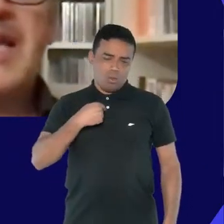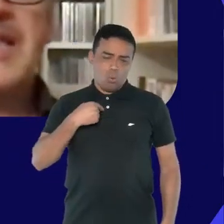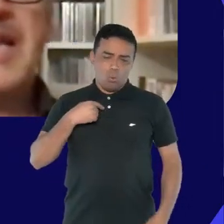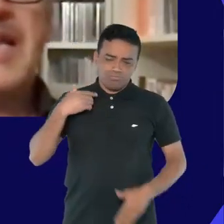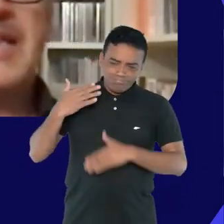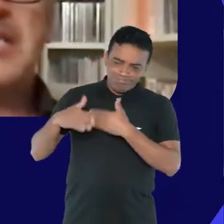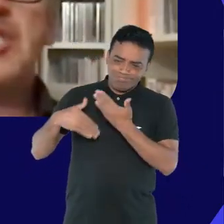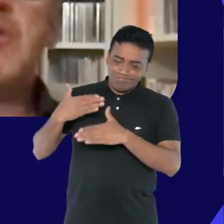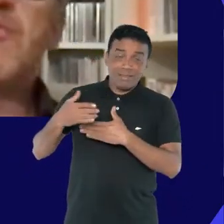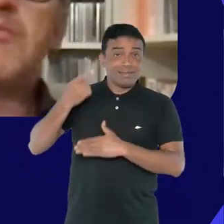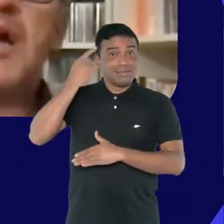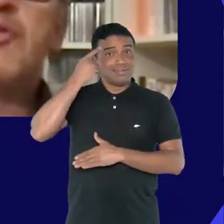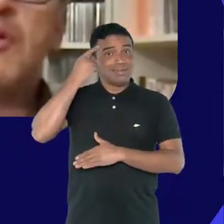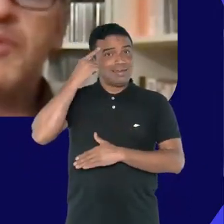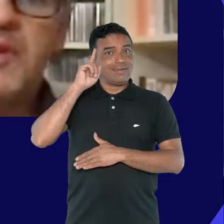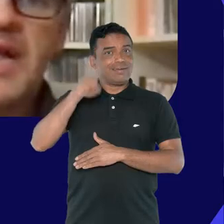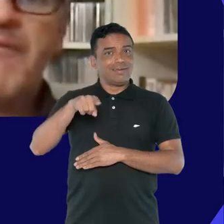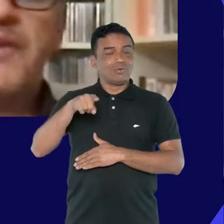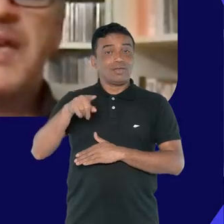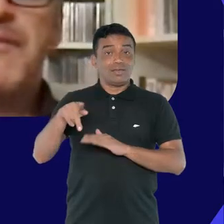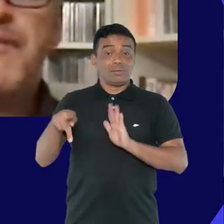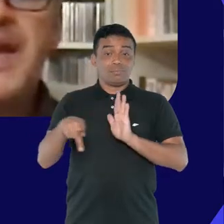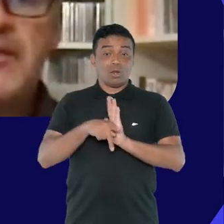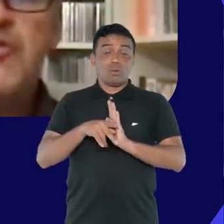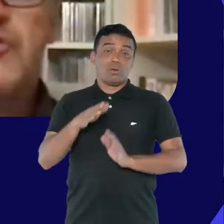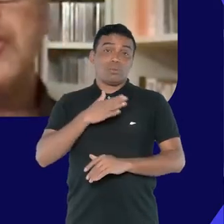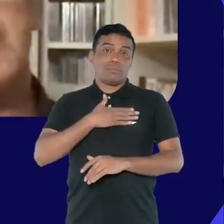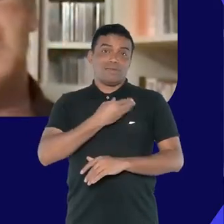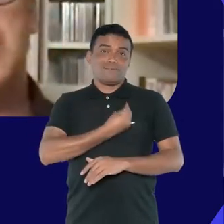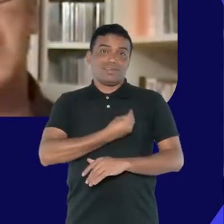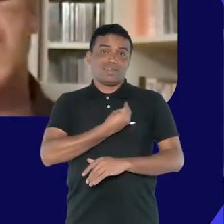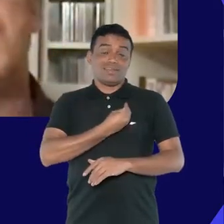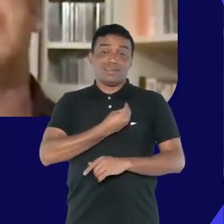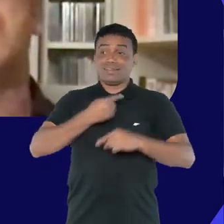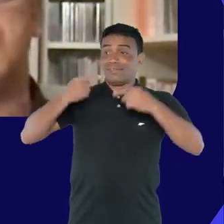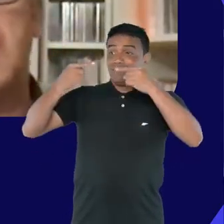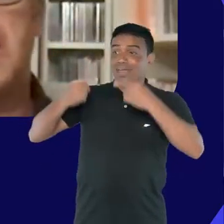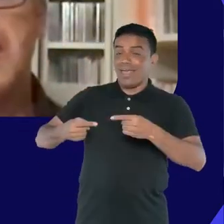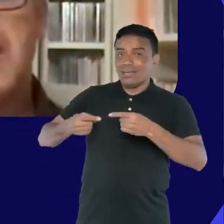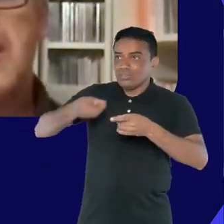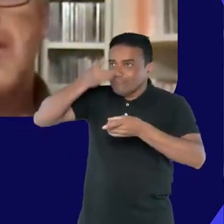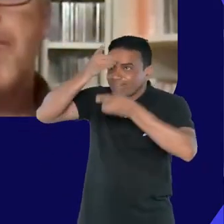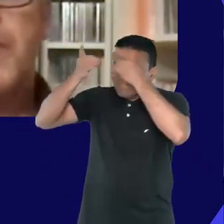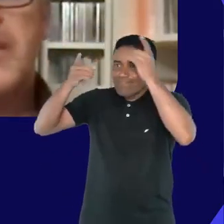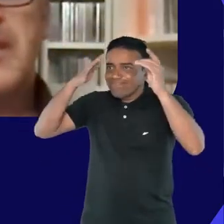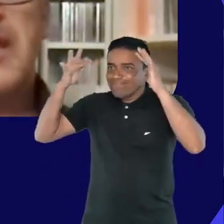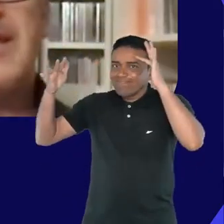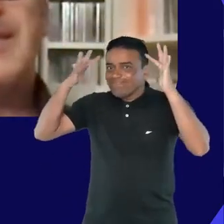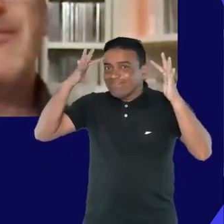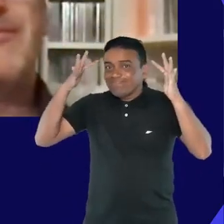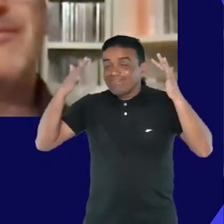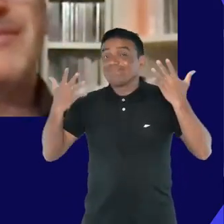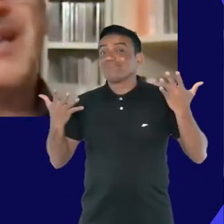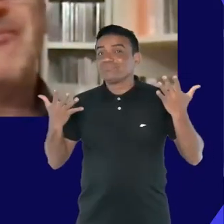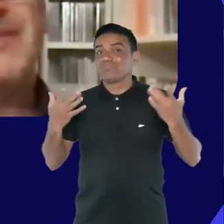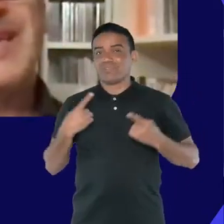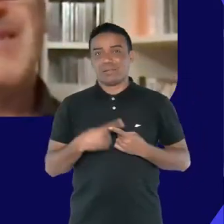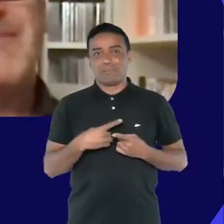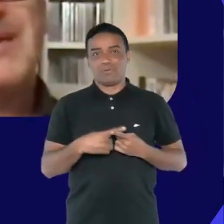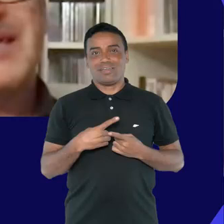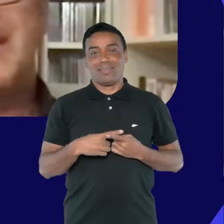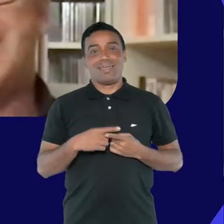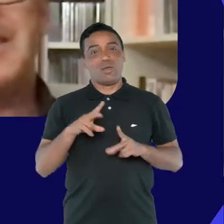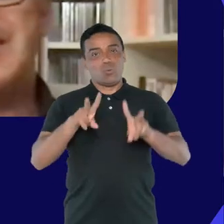que é a ideia da questão autobiográfica versus a questão ficcional. Porque esse é